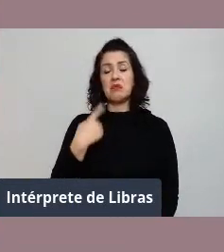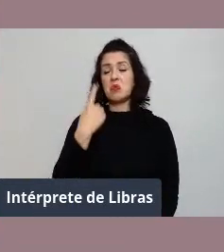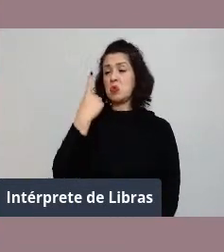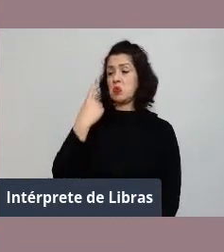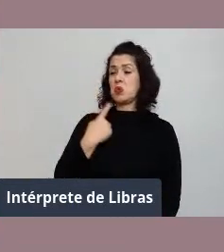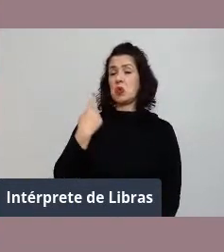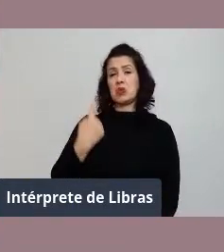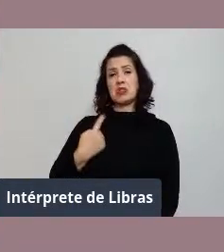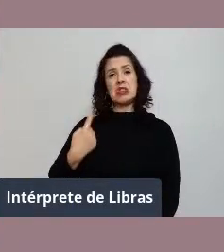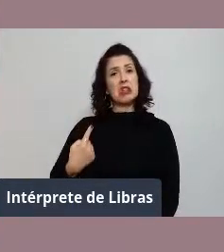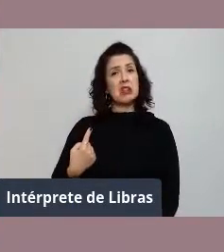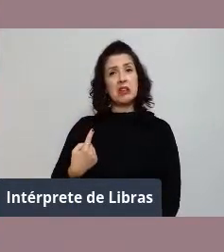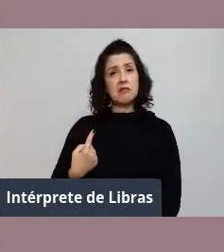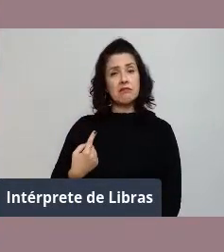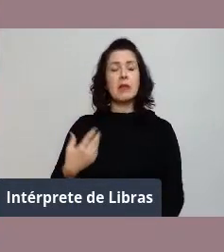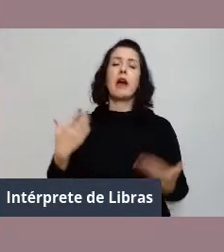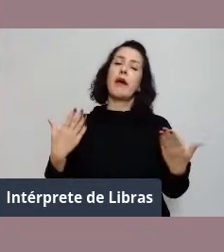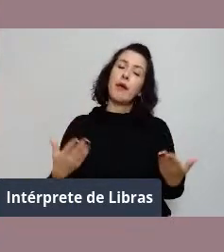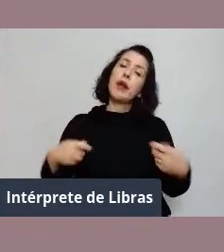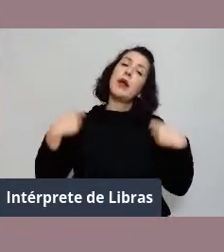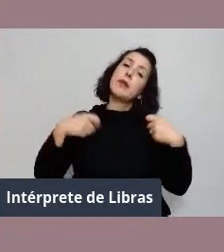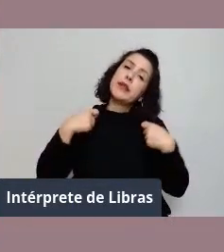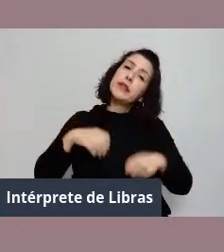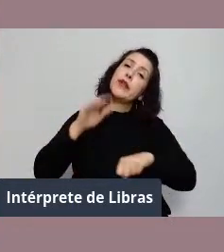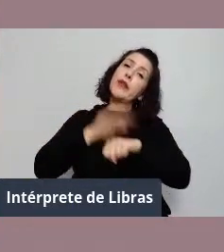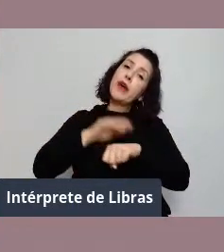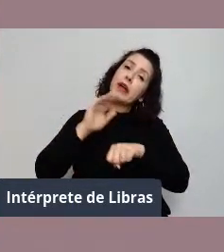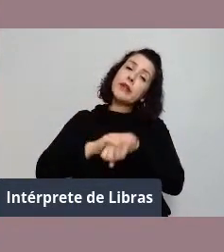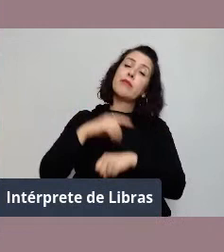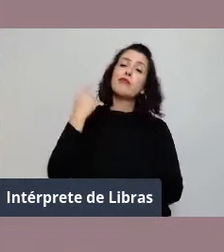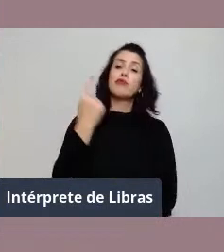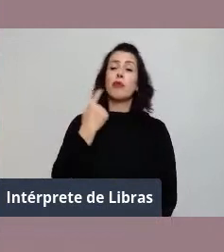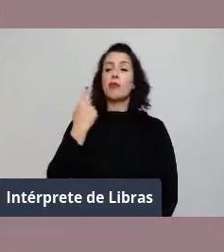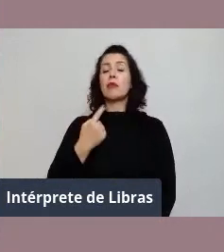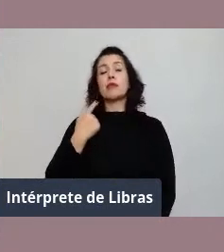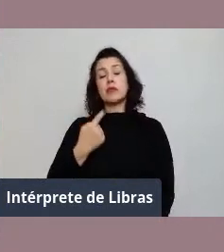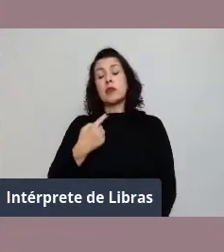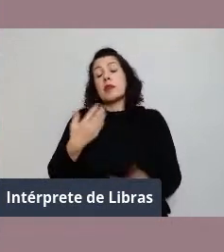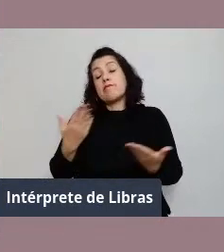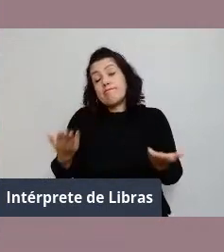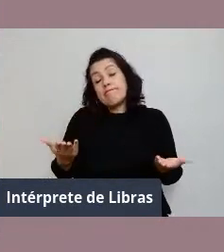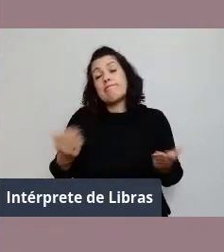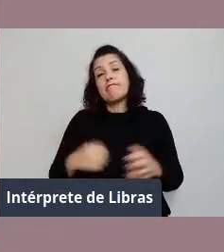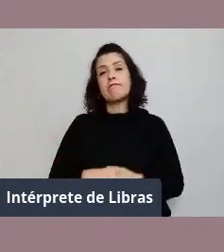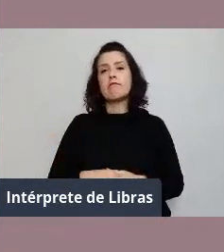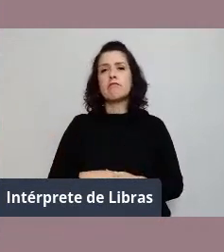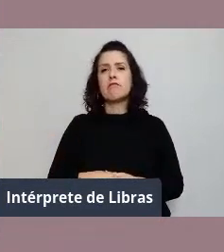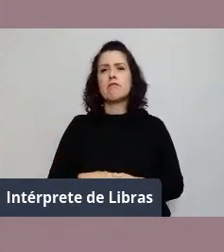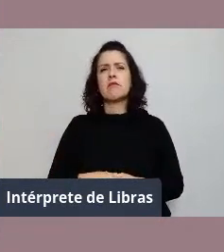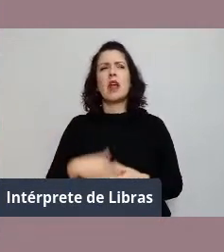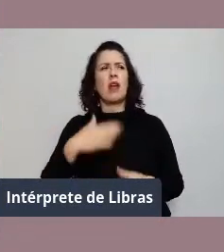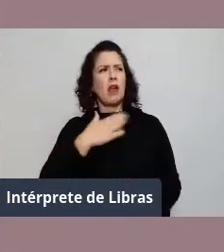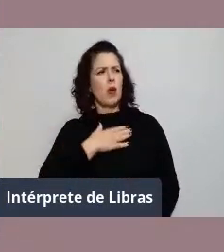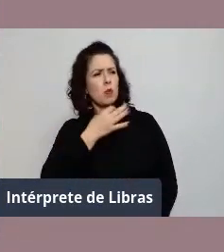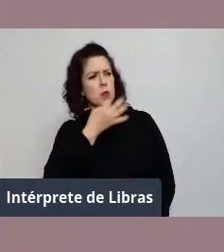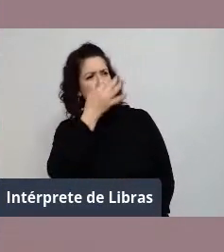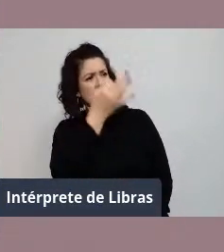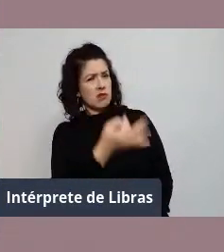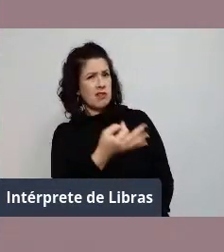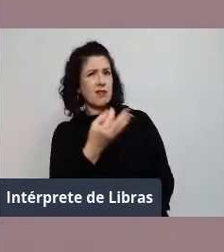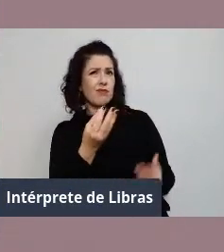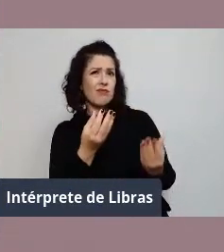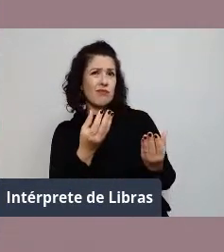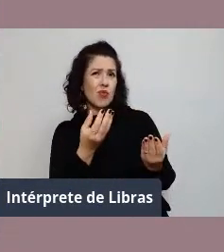Agora vou ter de fazer por mim mesma. Tentei sugerir uma fórmula